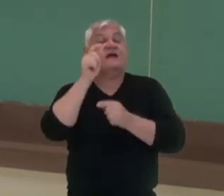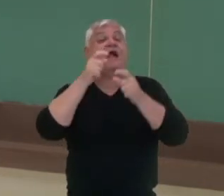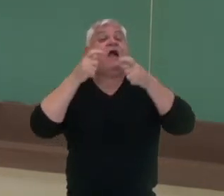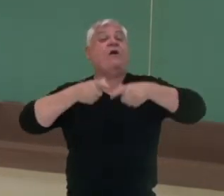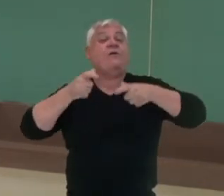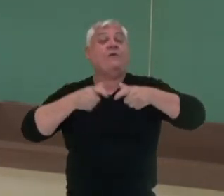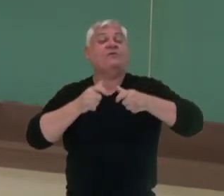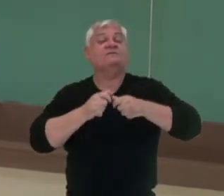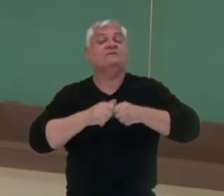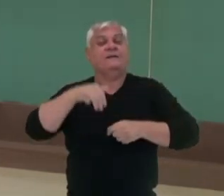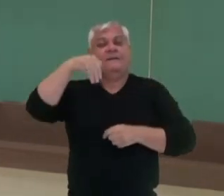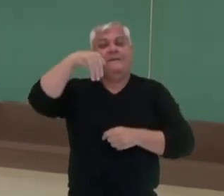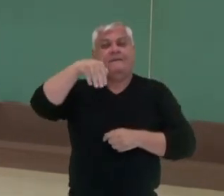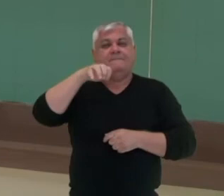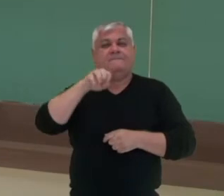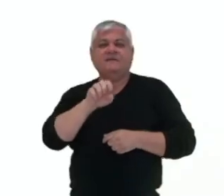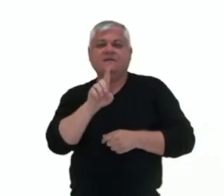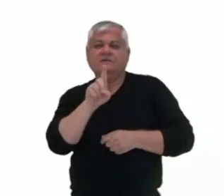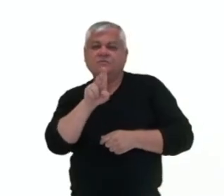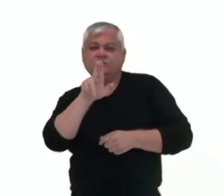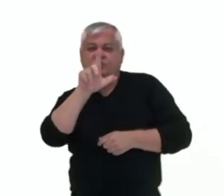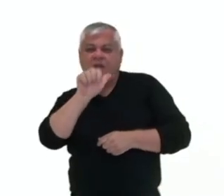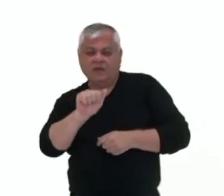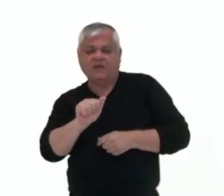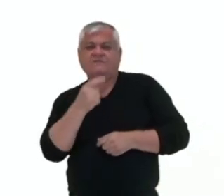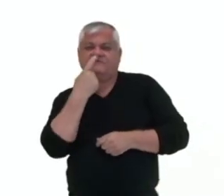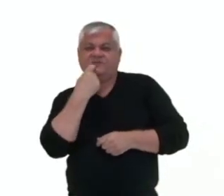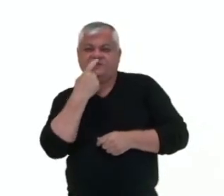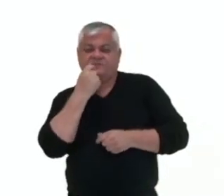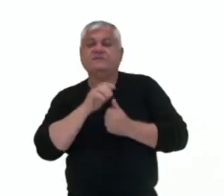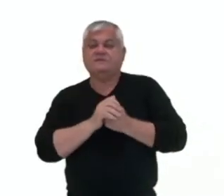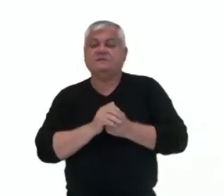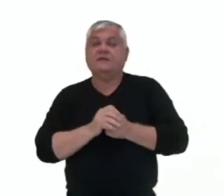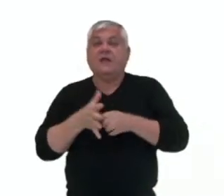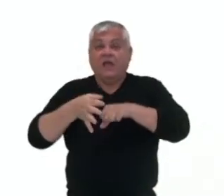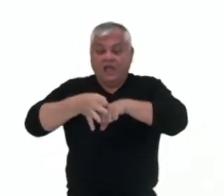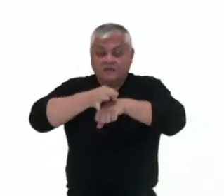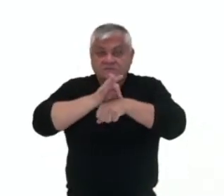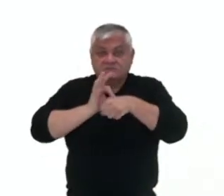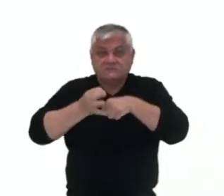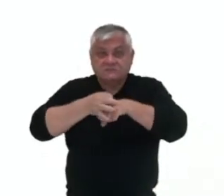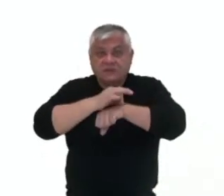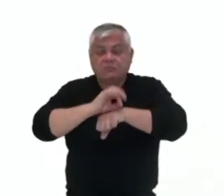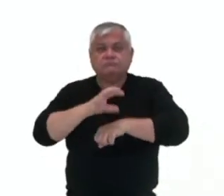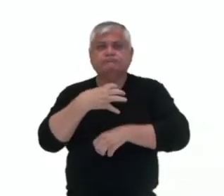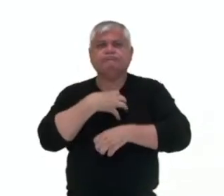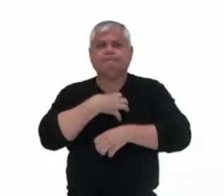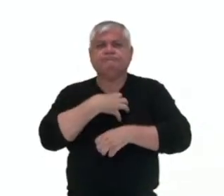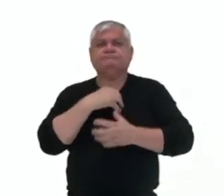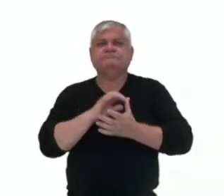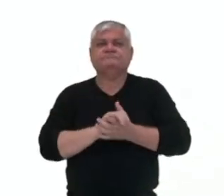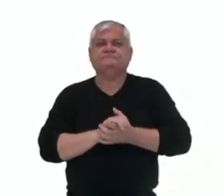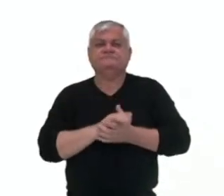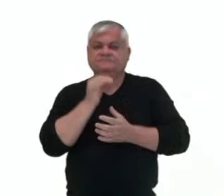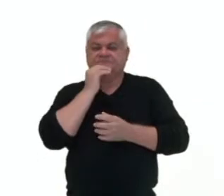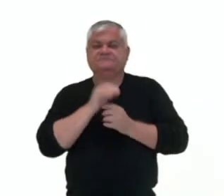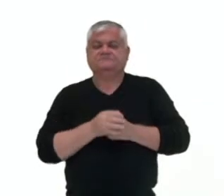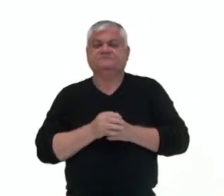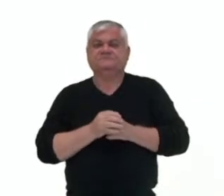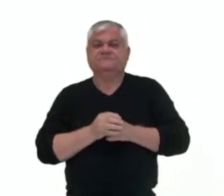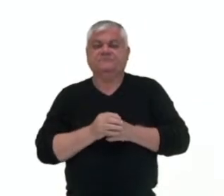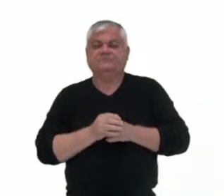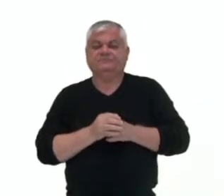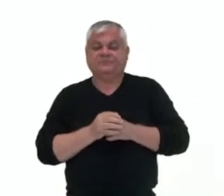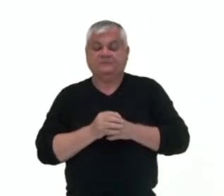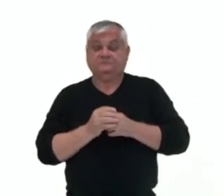vermelha, né, e a produção das células é afetada. Então, observem aqui, ó. Eu tenho o osso lá da